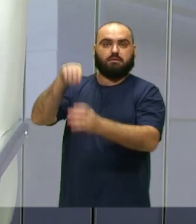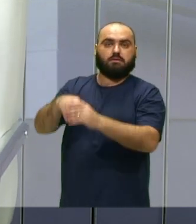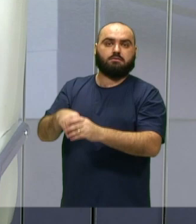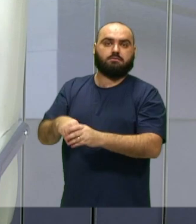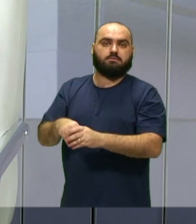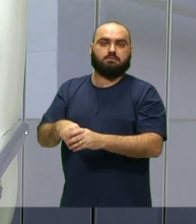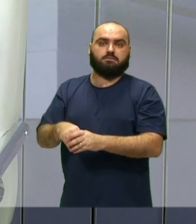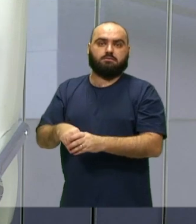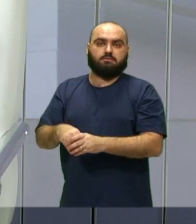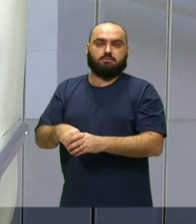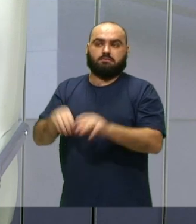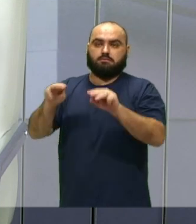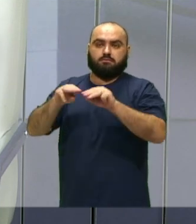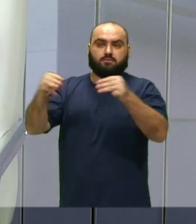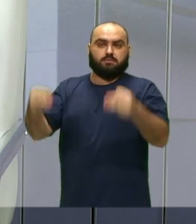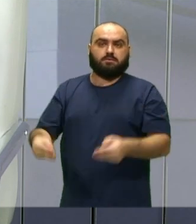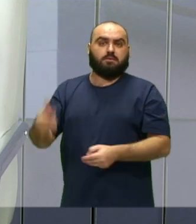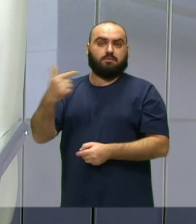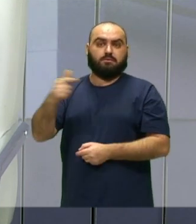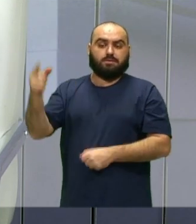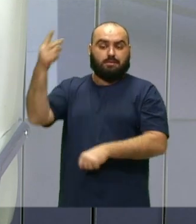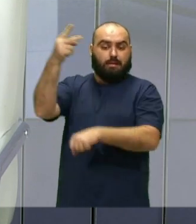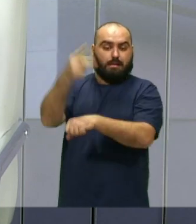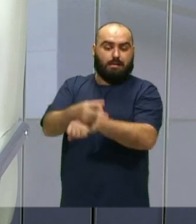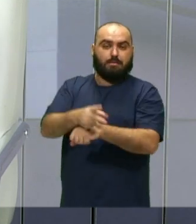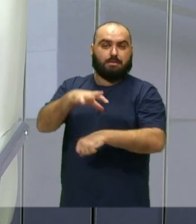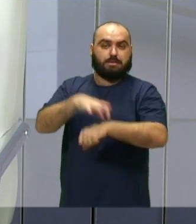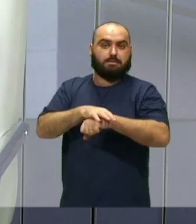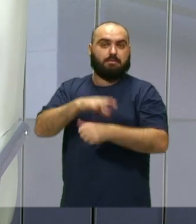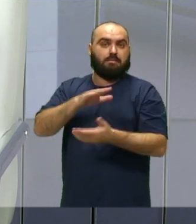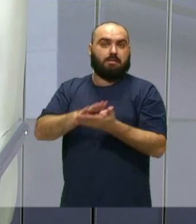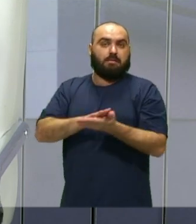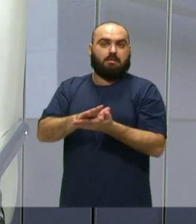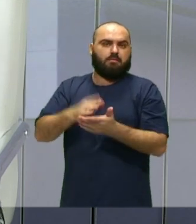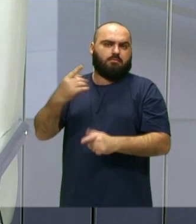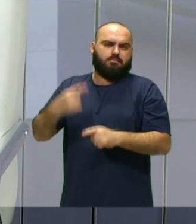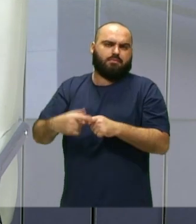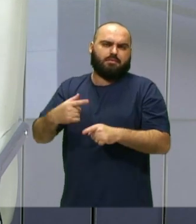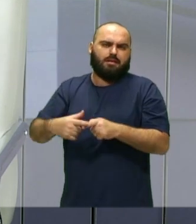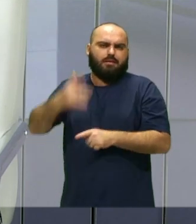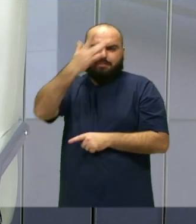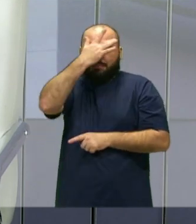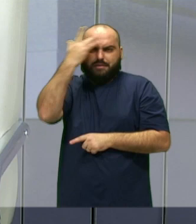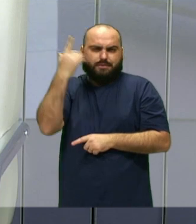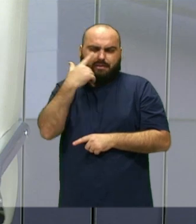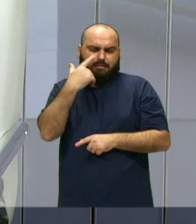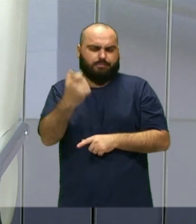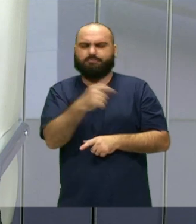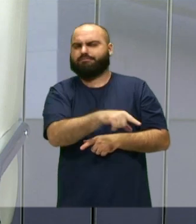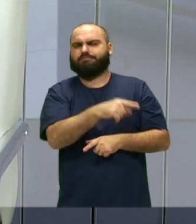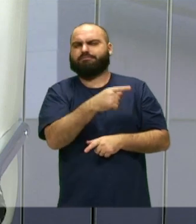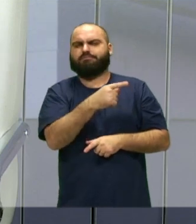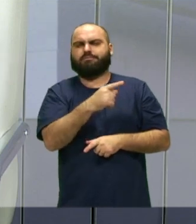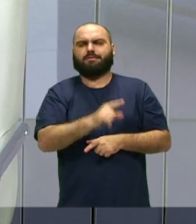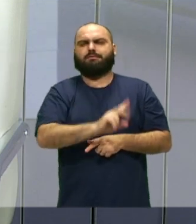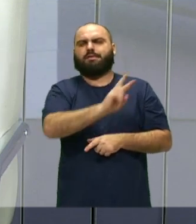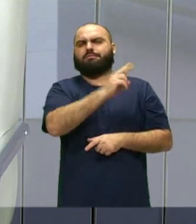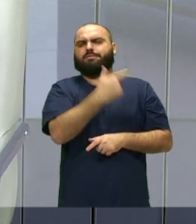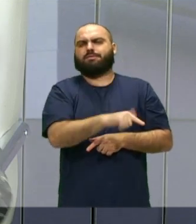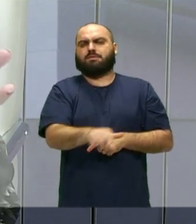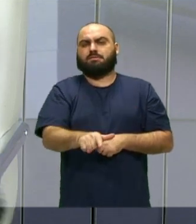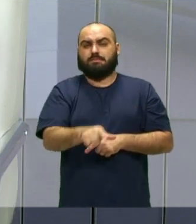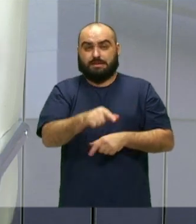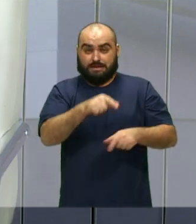não temos. No museu, nós não tínhamos nem câmera de segurança. É porque as pessoas não se importam com as coisas que estivessem lá, elas não vêem o valor delas, porque se